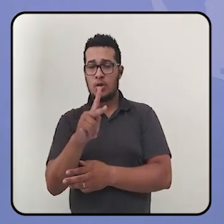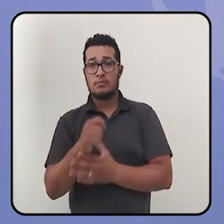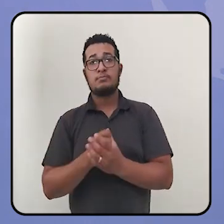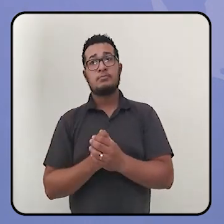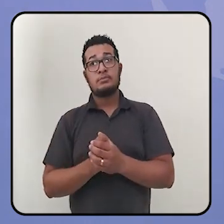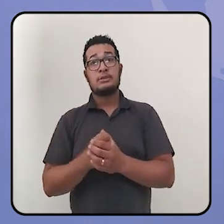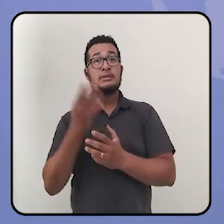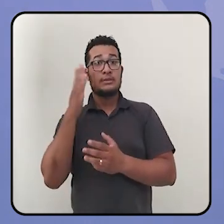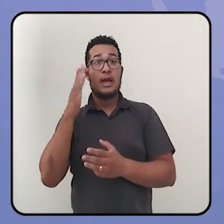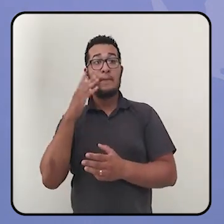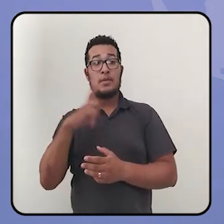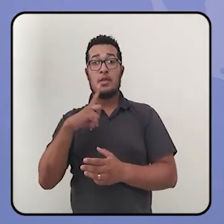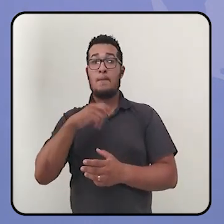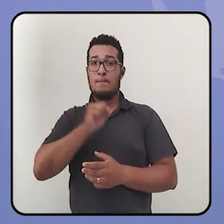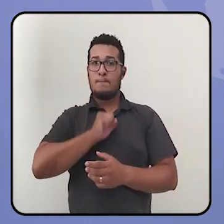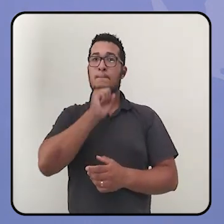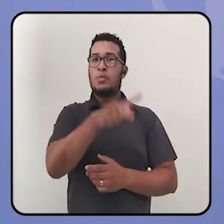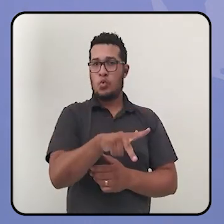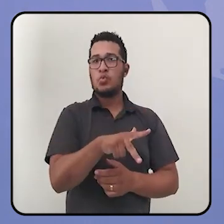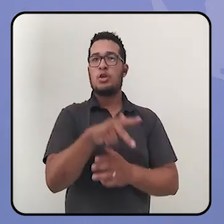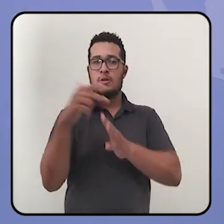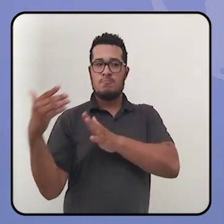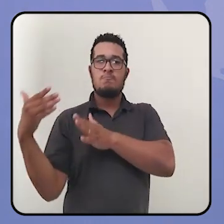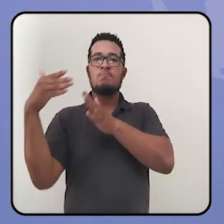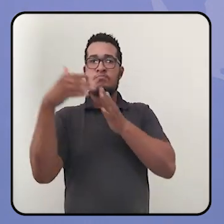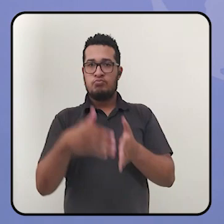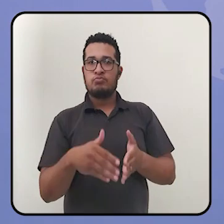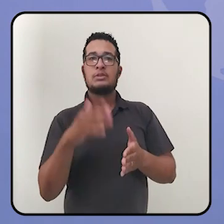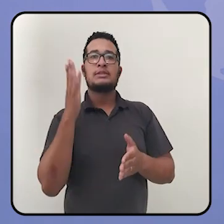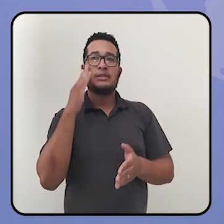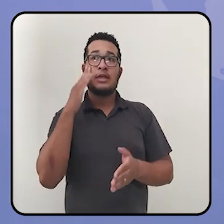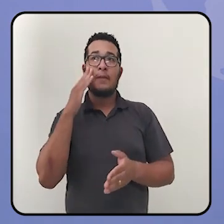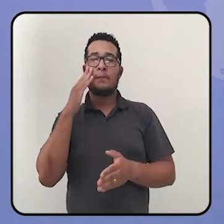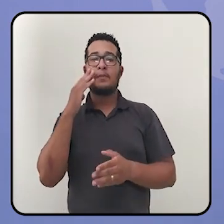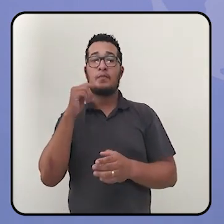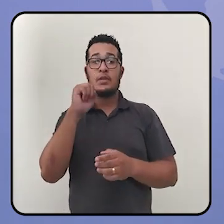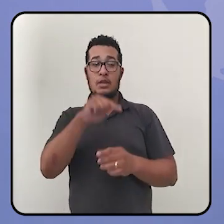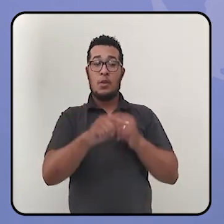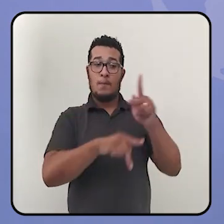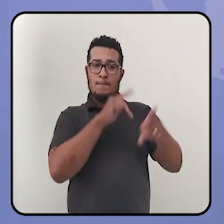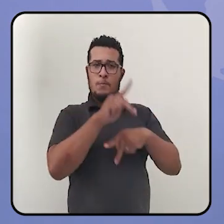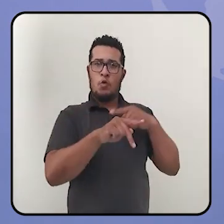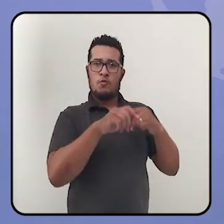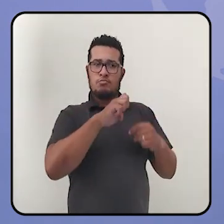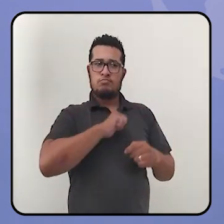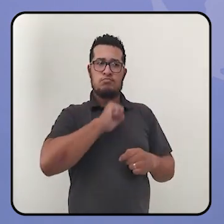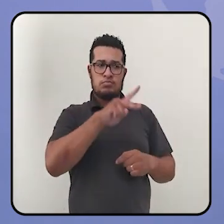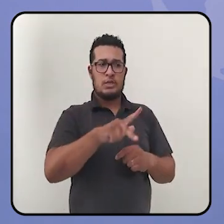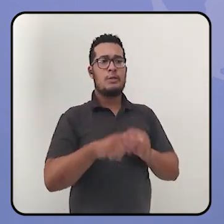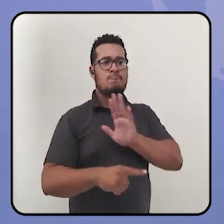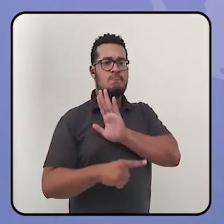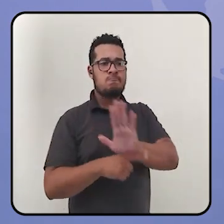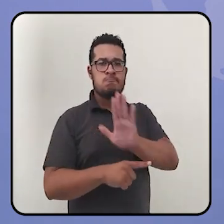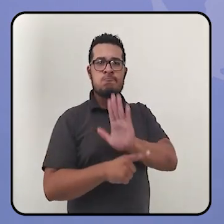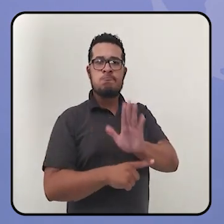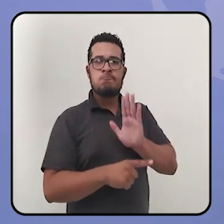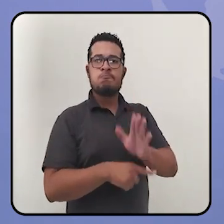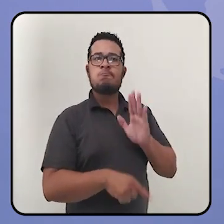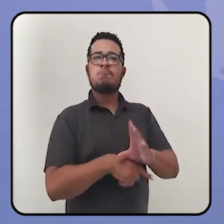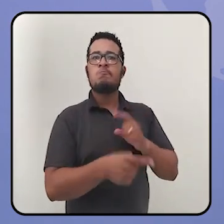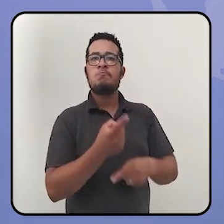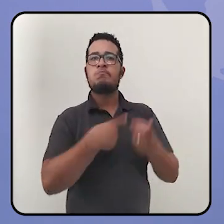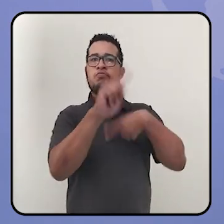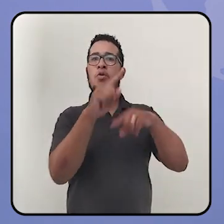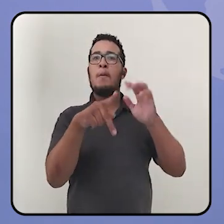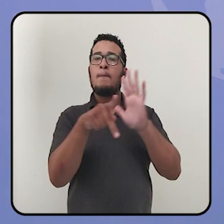sobre como os primeiros humanos chegaram na América. Então, quando em 1500 Pedro